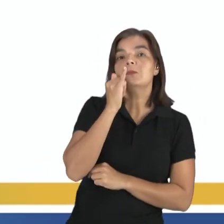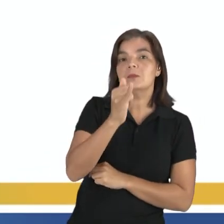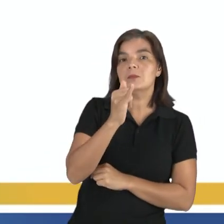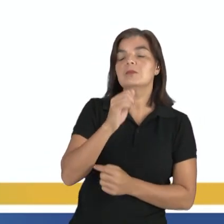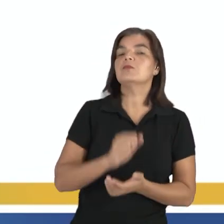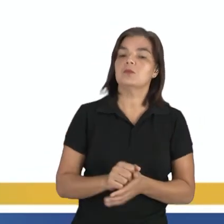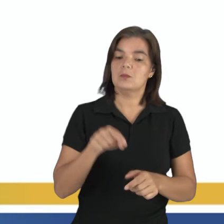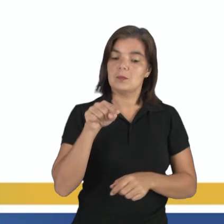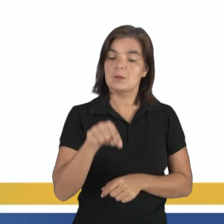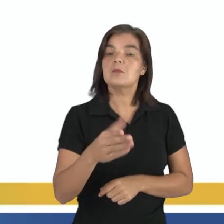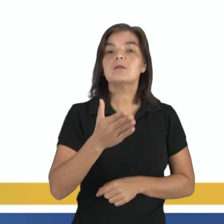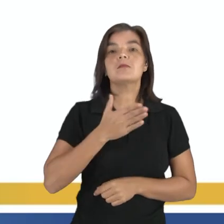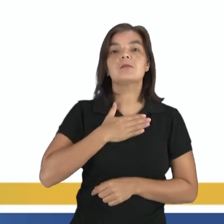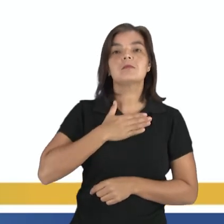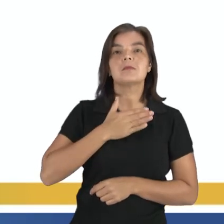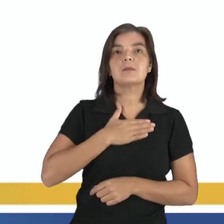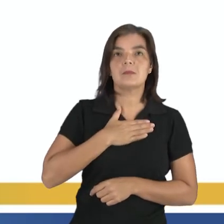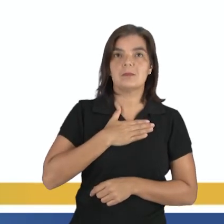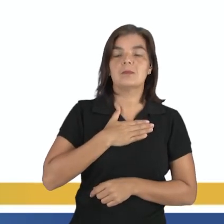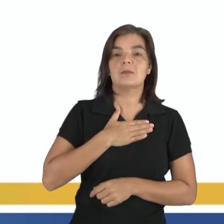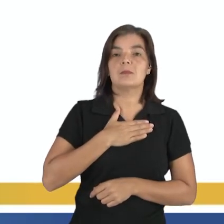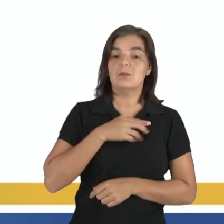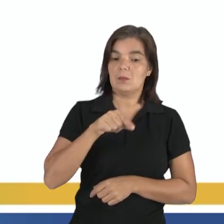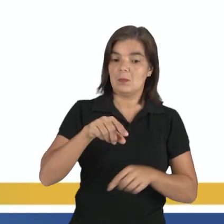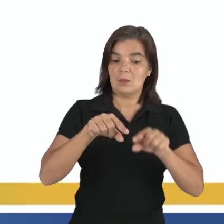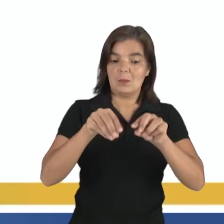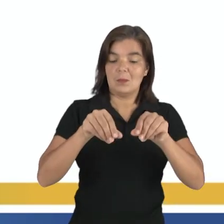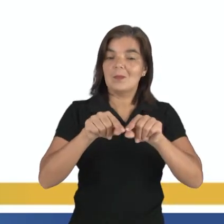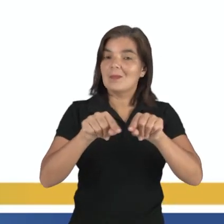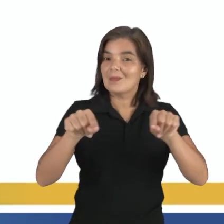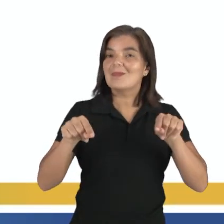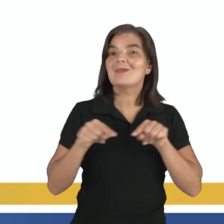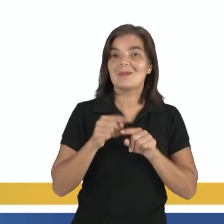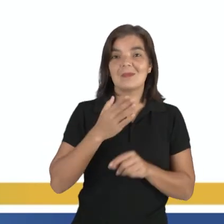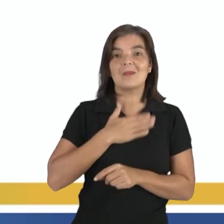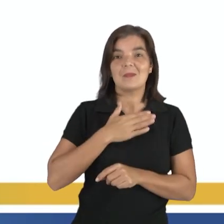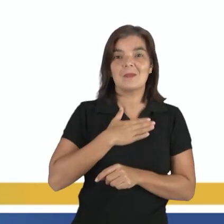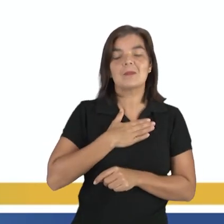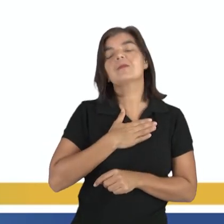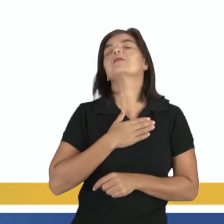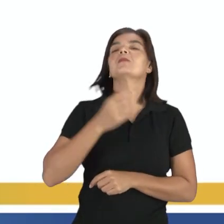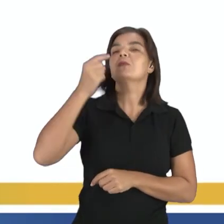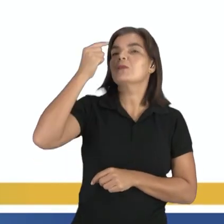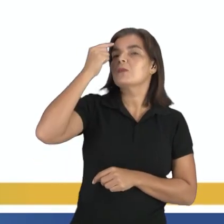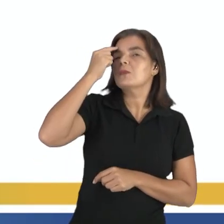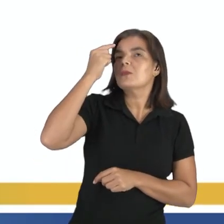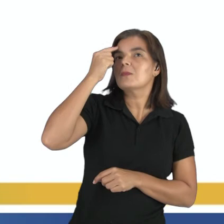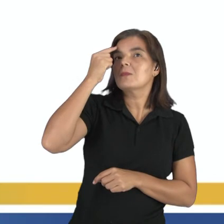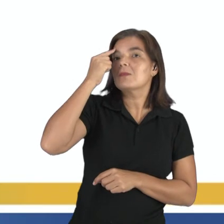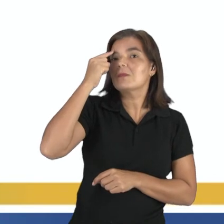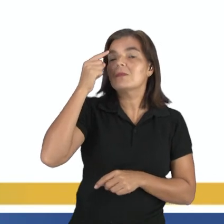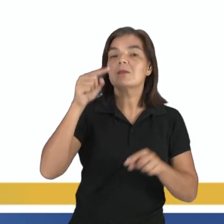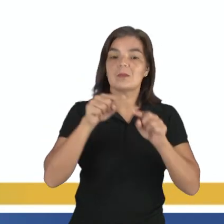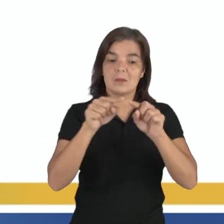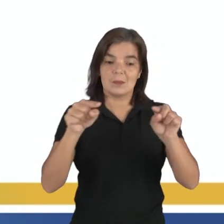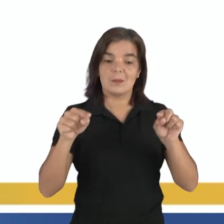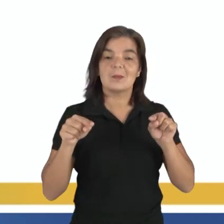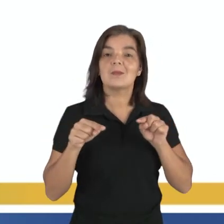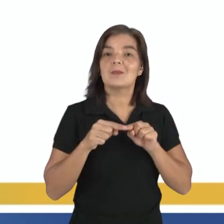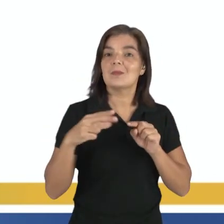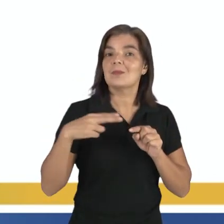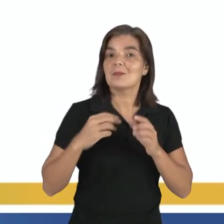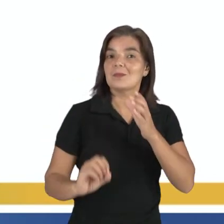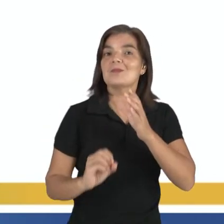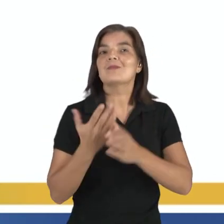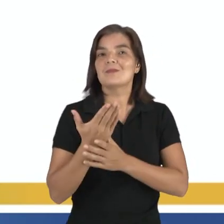disse: isto é meu, que aquele terreno era dele. Segundo o pensamento de Rousseau, a propriedade privada